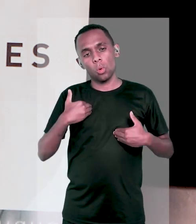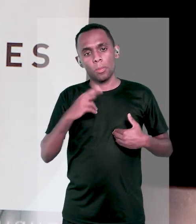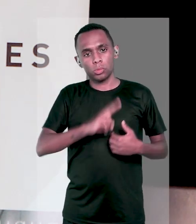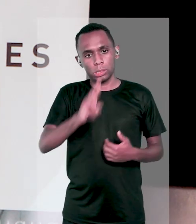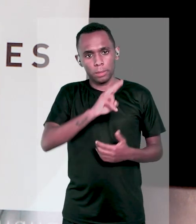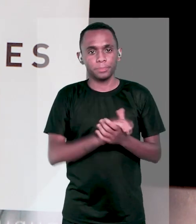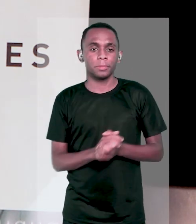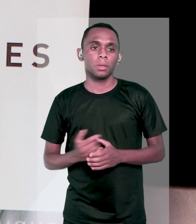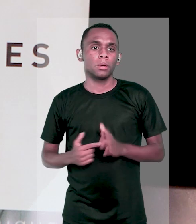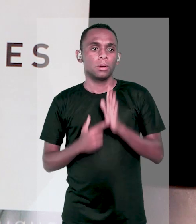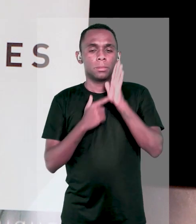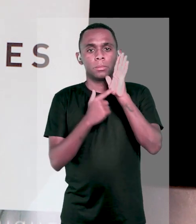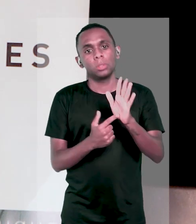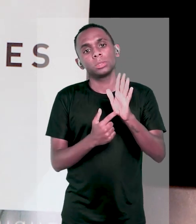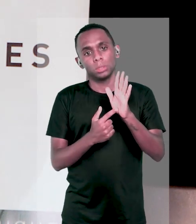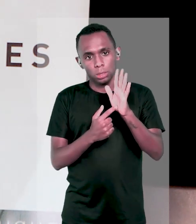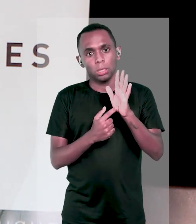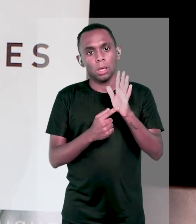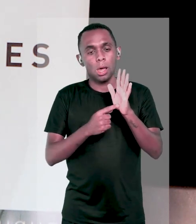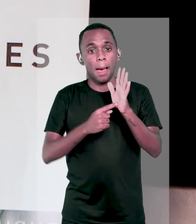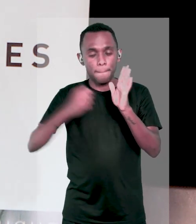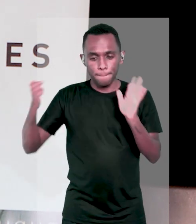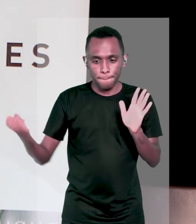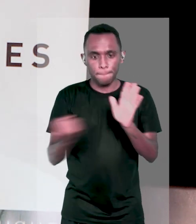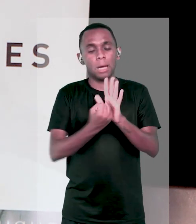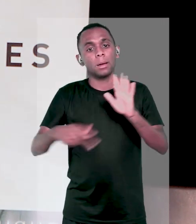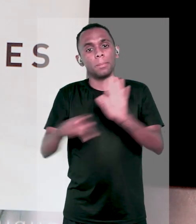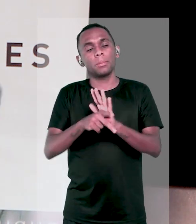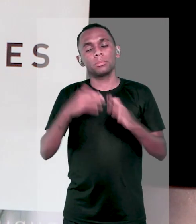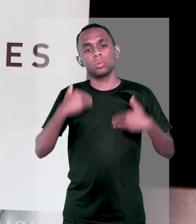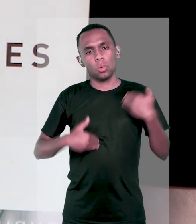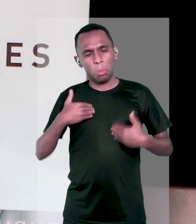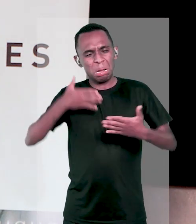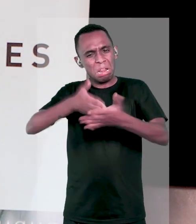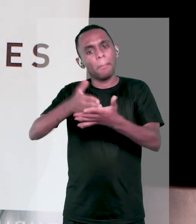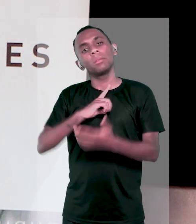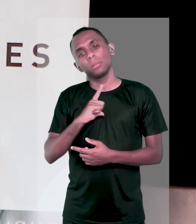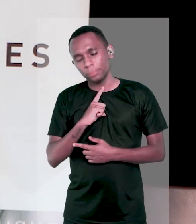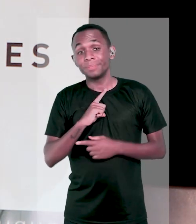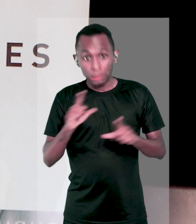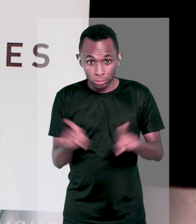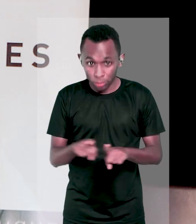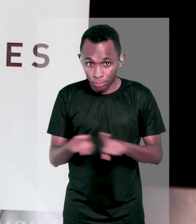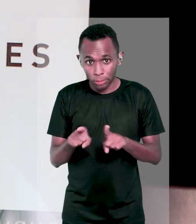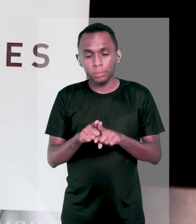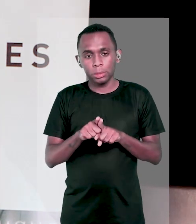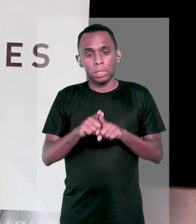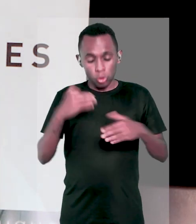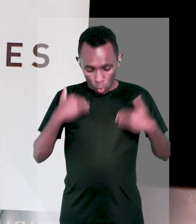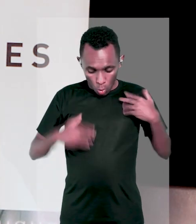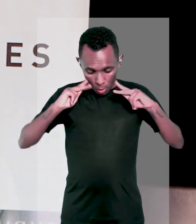pode no segredo da pornografia e de preferência já que nós temos acesso com grande facilidade pela internet